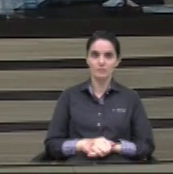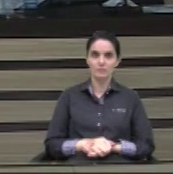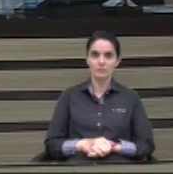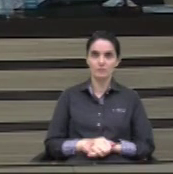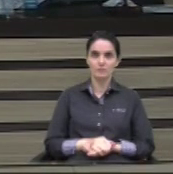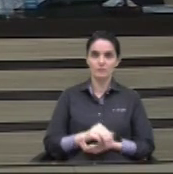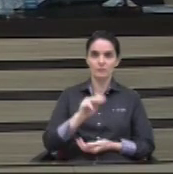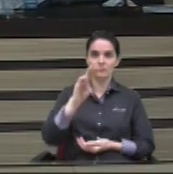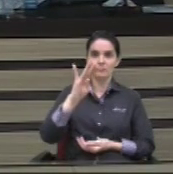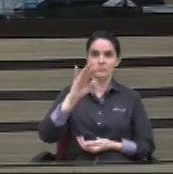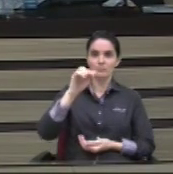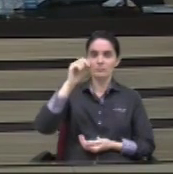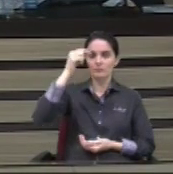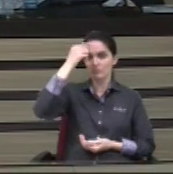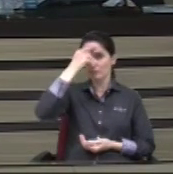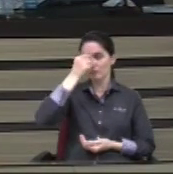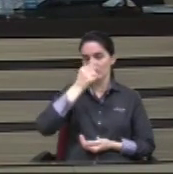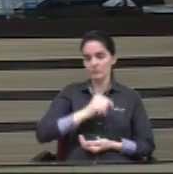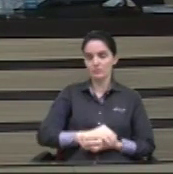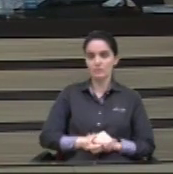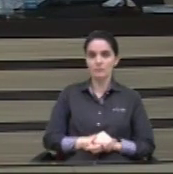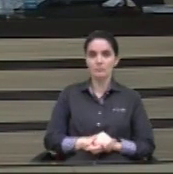Wilson Nunes Cerqueira.